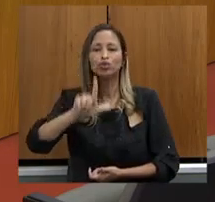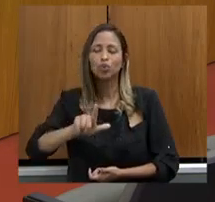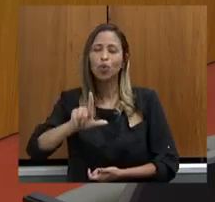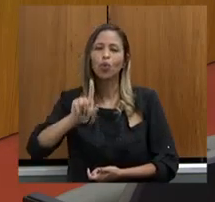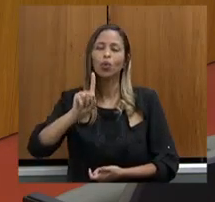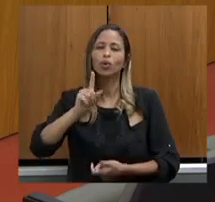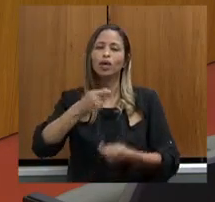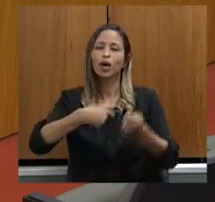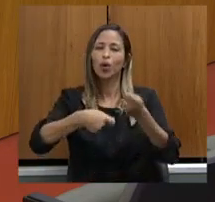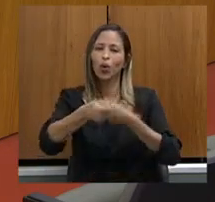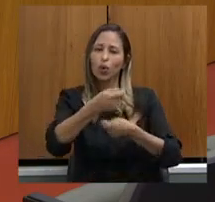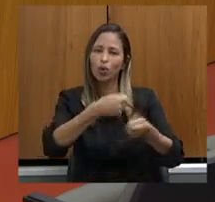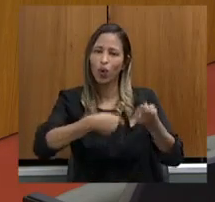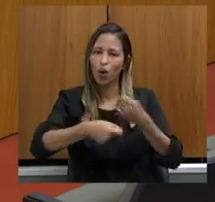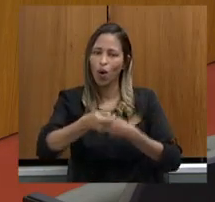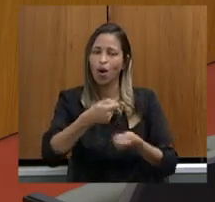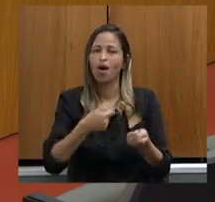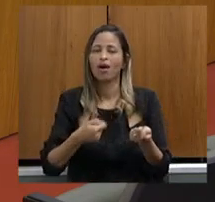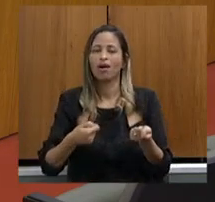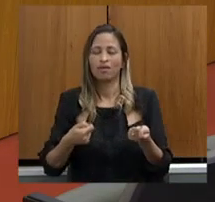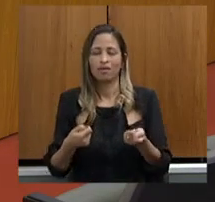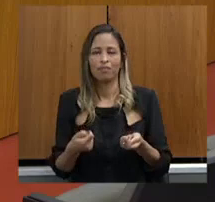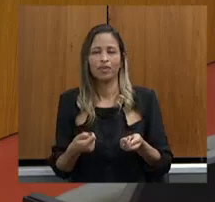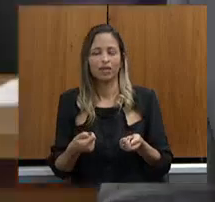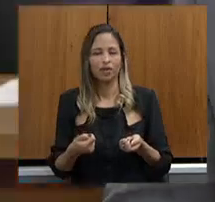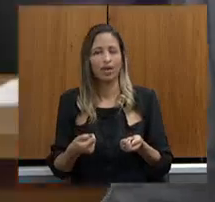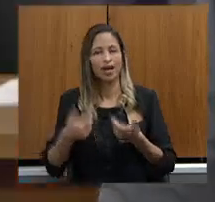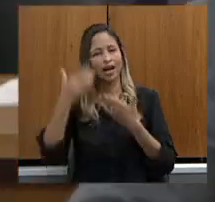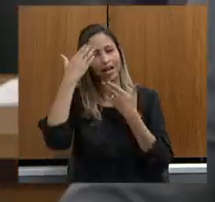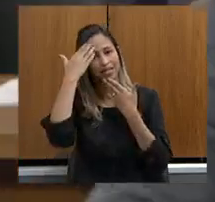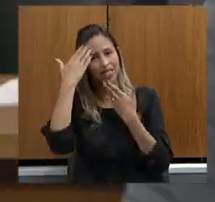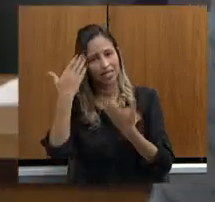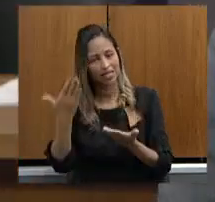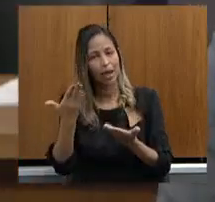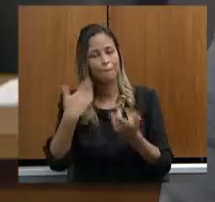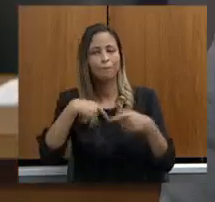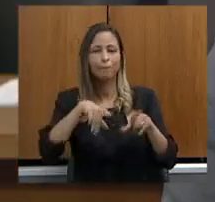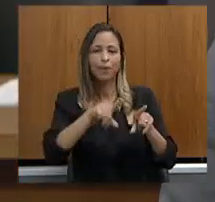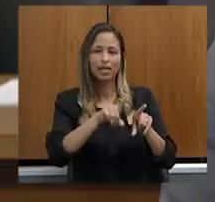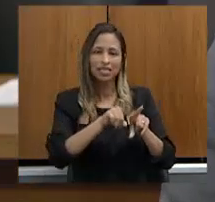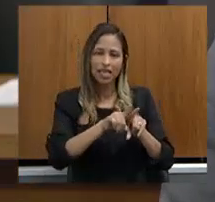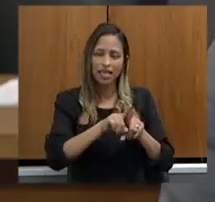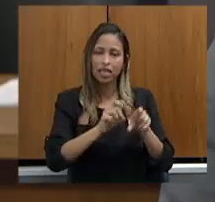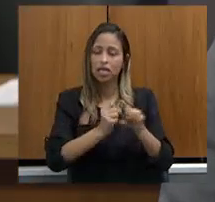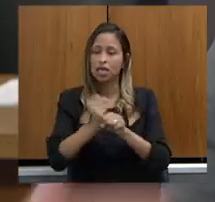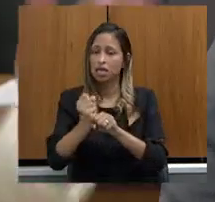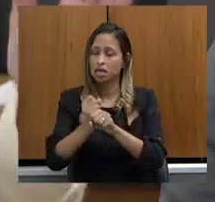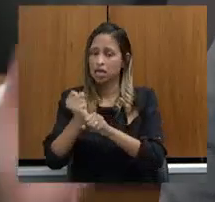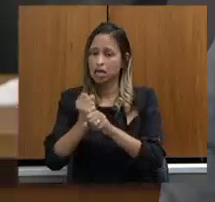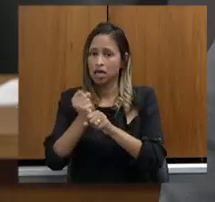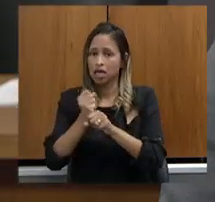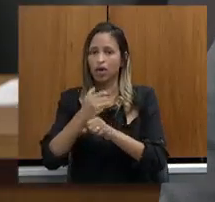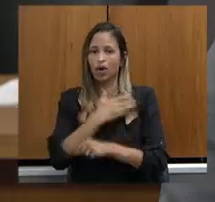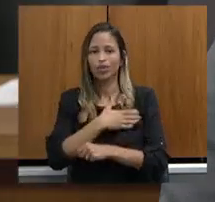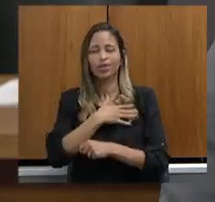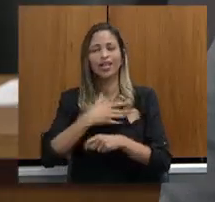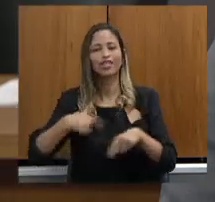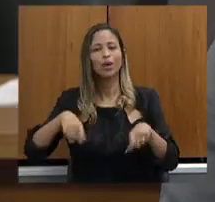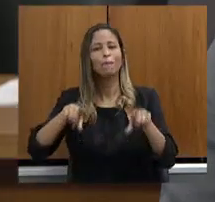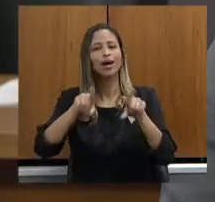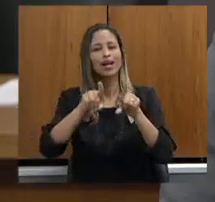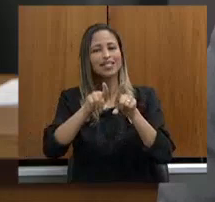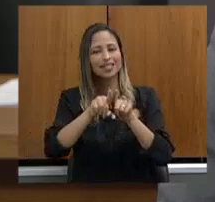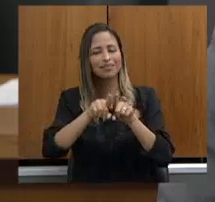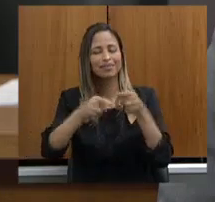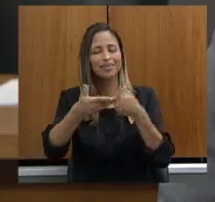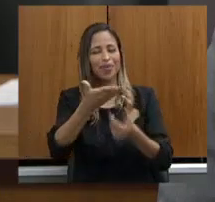econômico Mineiro pautas que sempre foram tão caras agradecer por toda essa parceria nos últimos anos nosso grande parceiro Deus vai